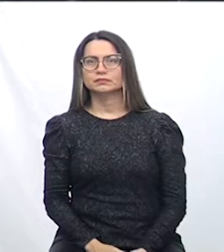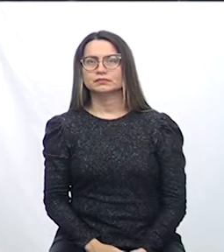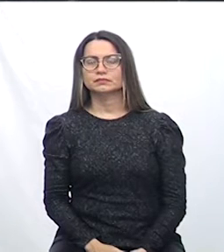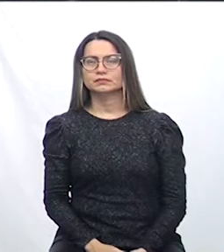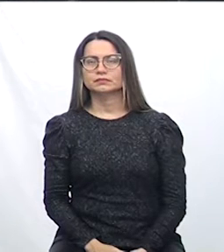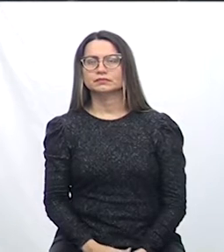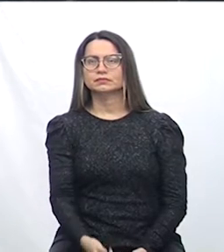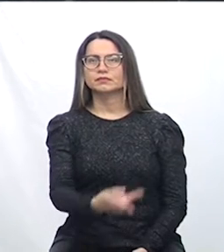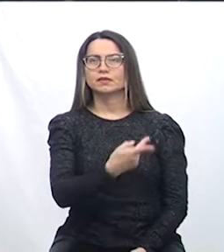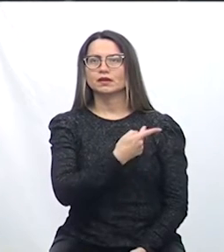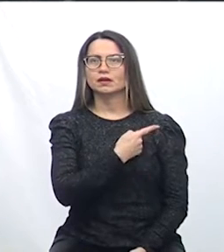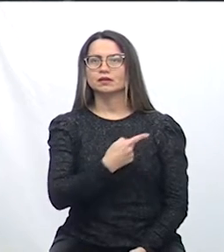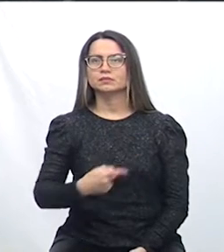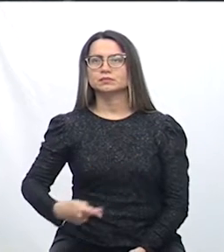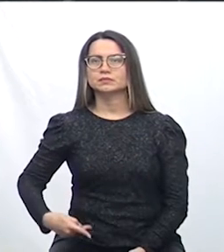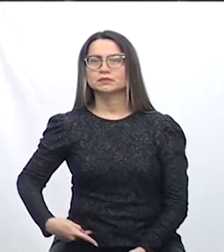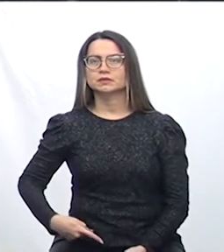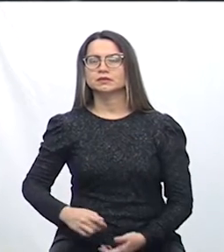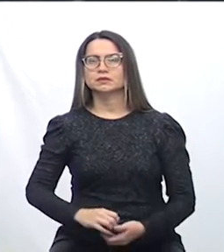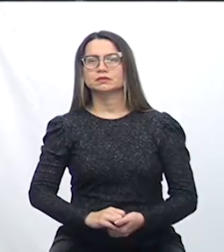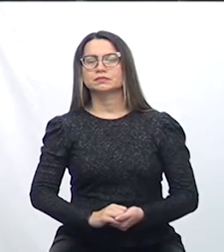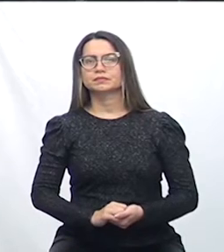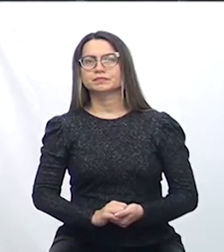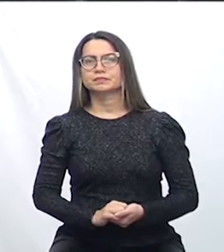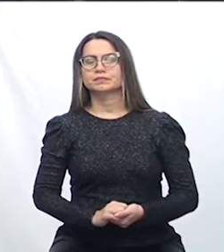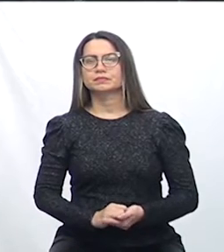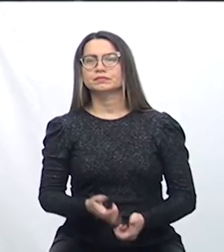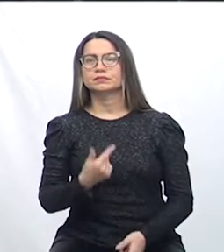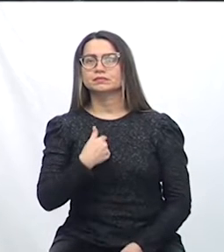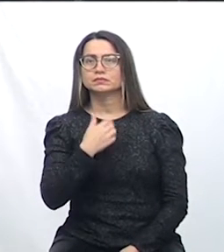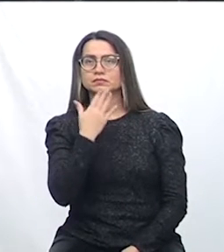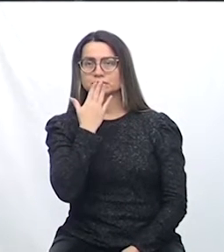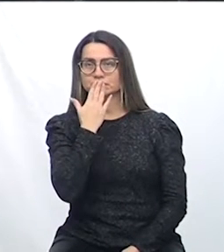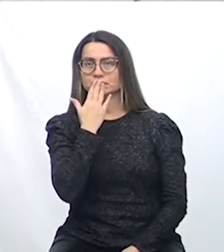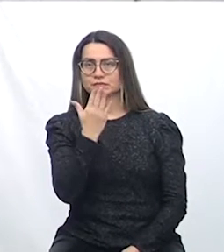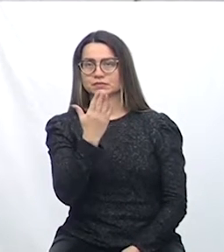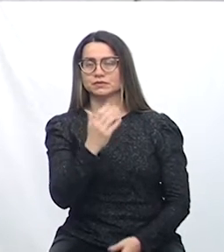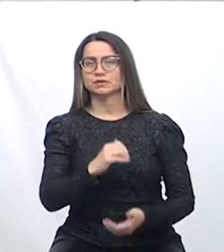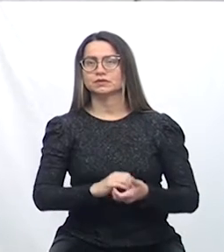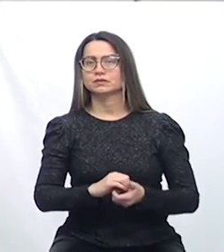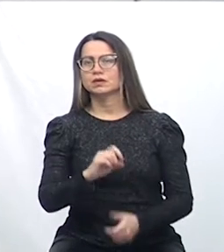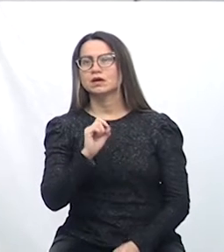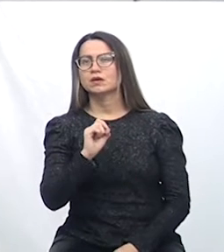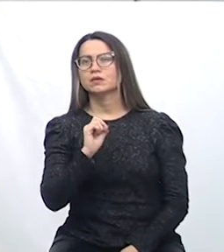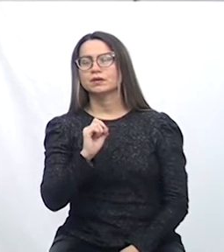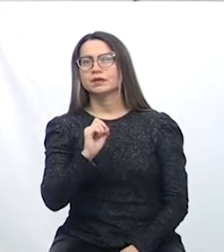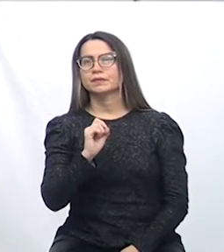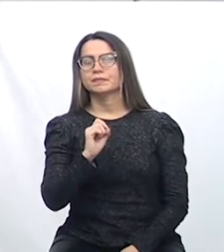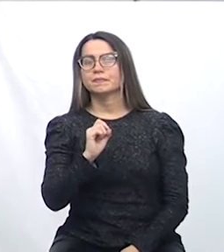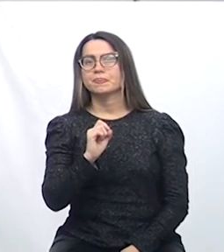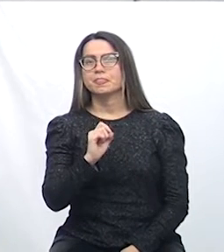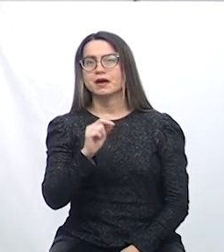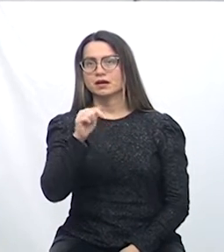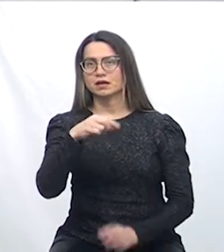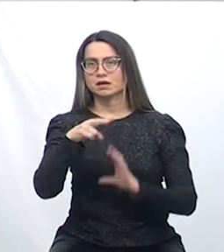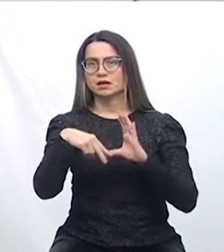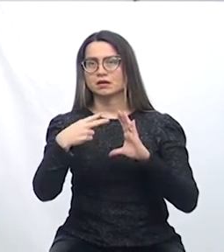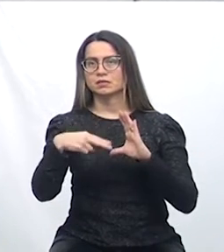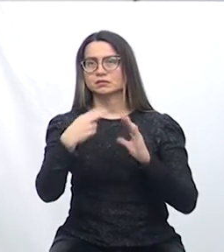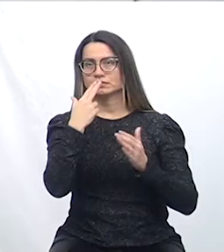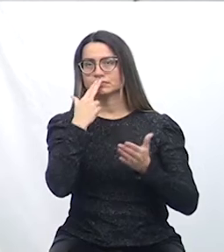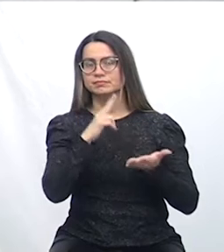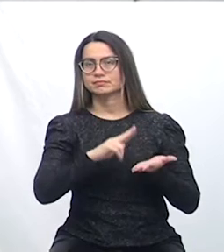Senhora Presidente, esta questão de ordem é para solicitar que esta casa encaminhe votos de congratulações à